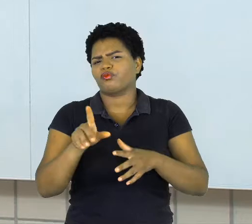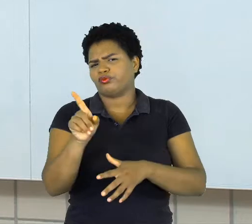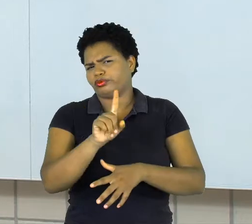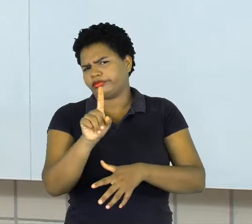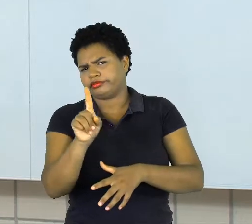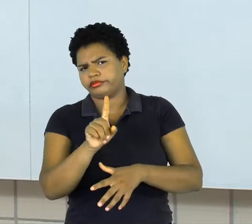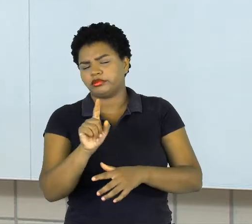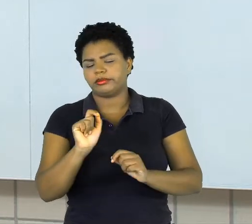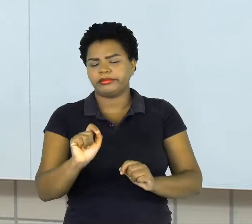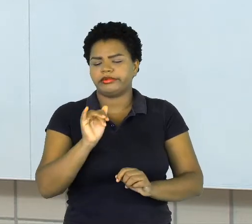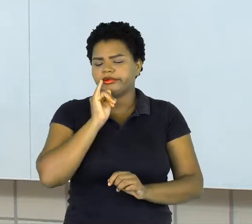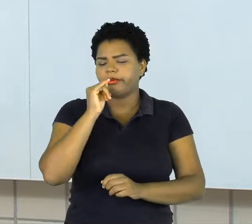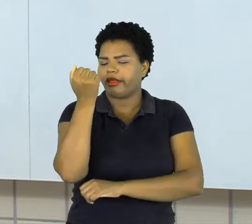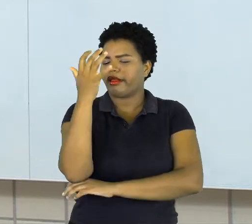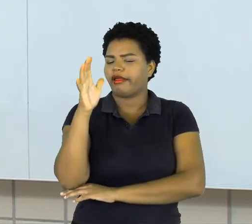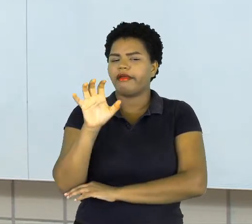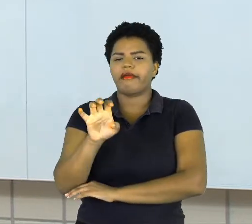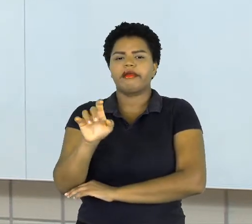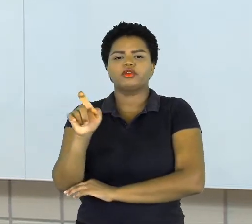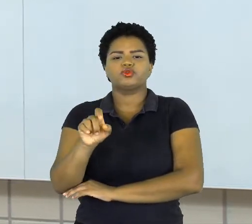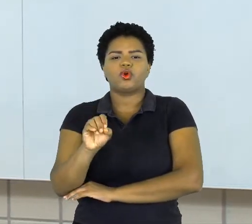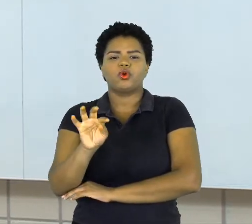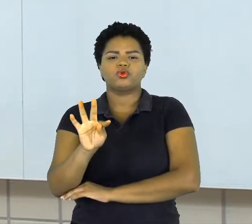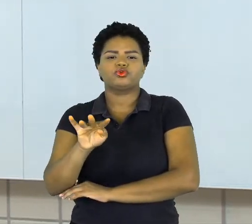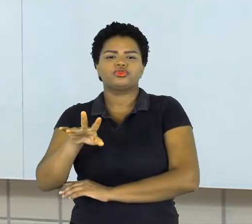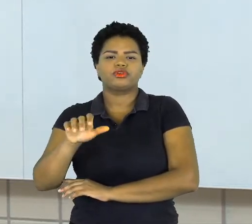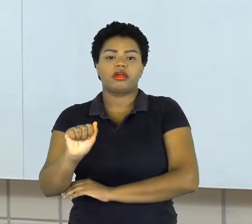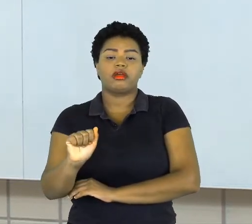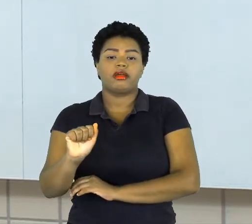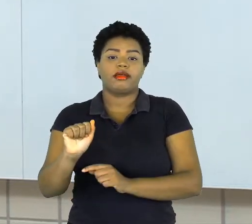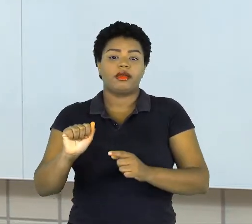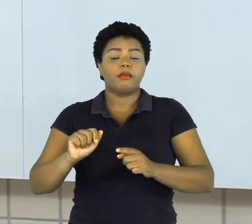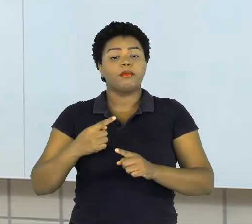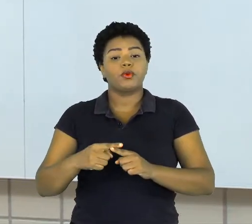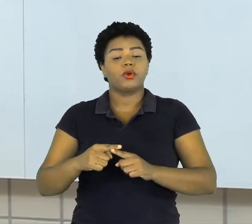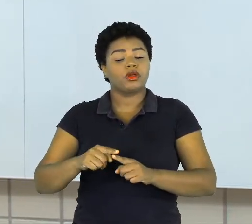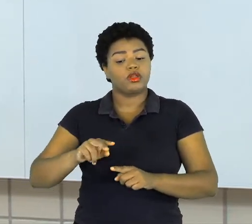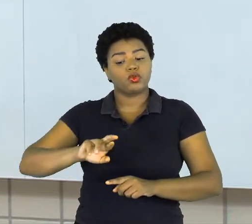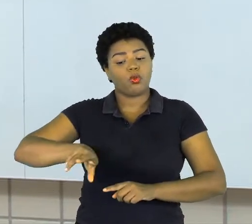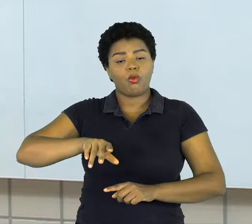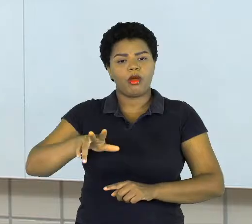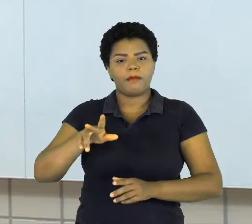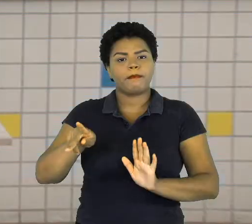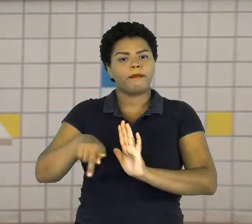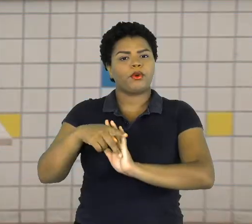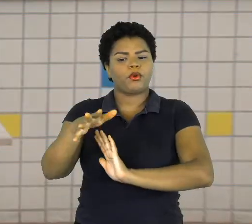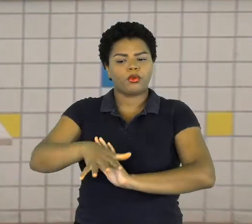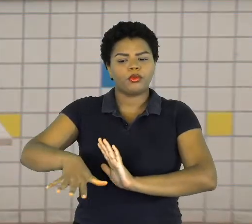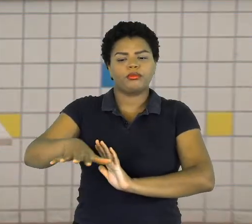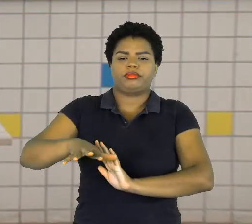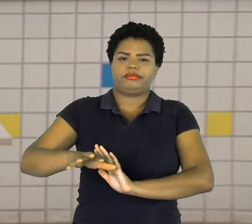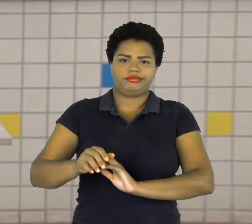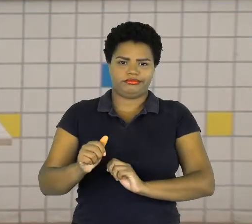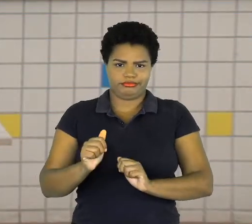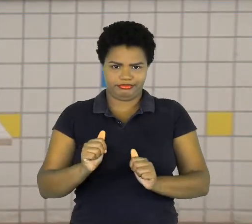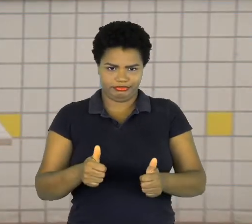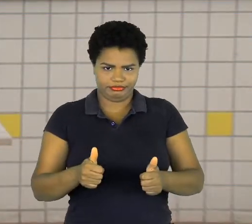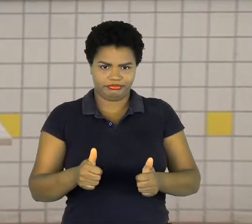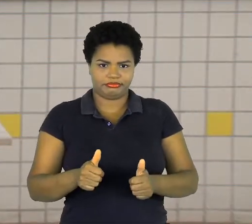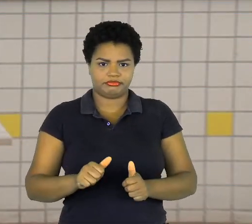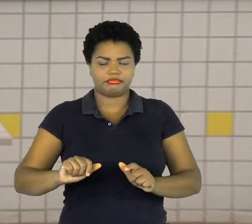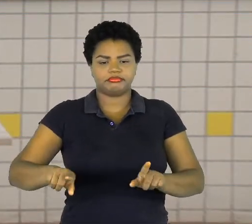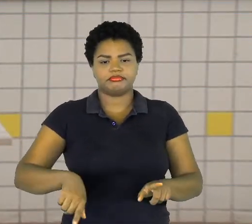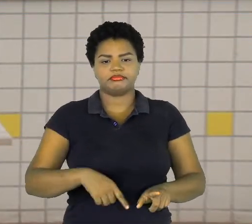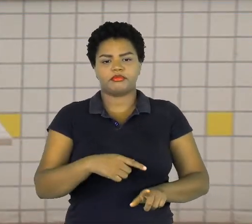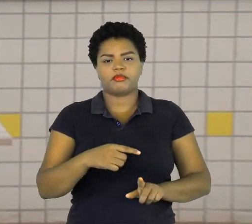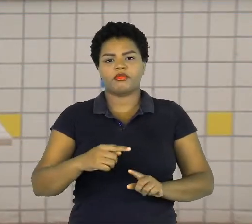planta exótica porque ela é bonita, não. É uma planta exótica porque não é daquela região, tá? Beleza, entendido? Vamos para o próximo slide?